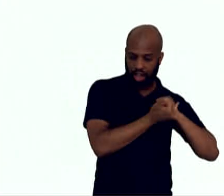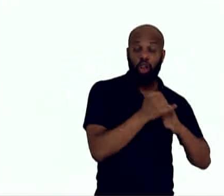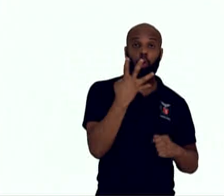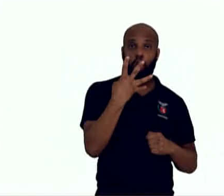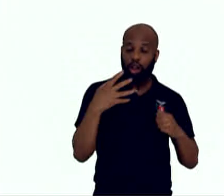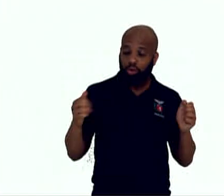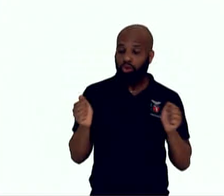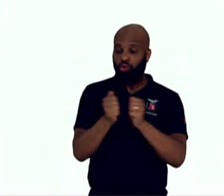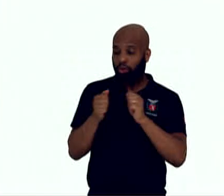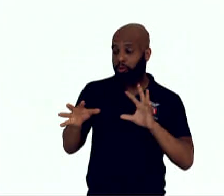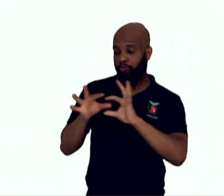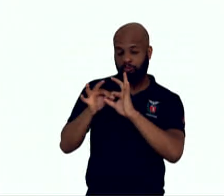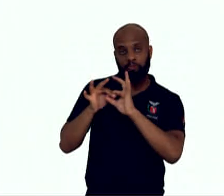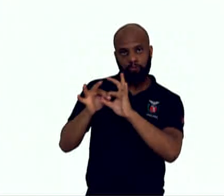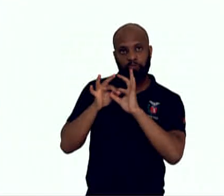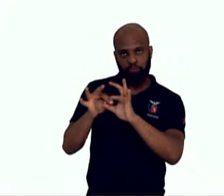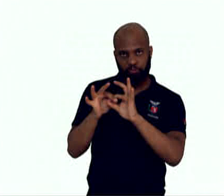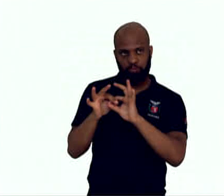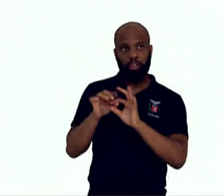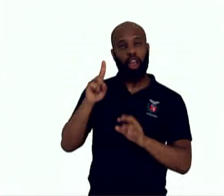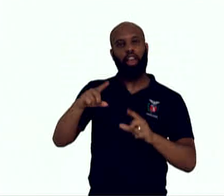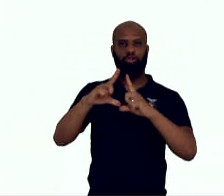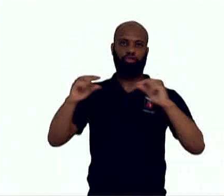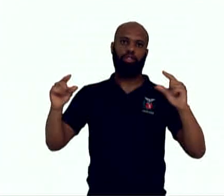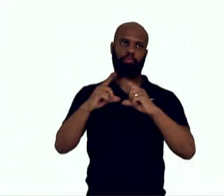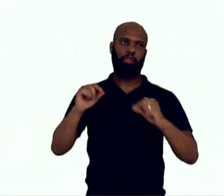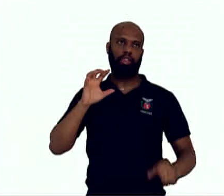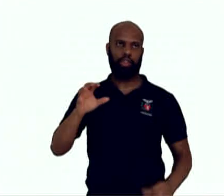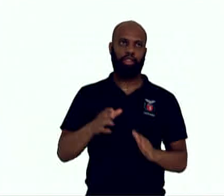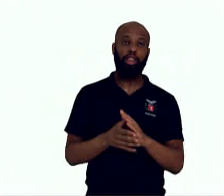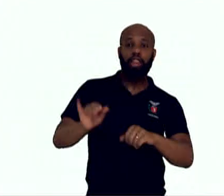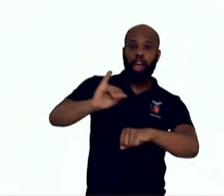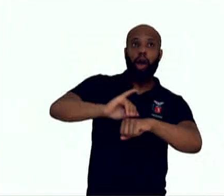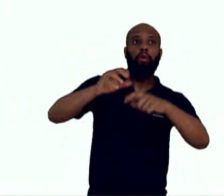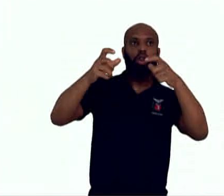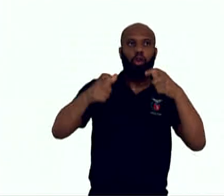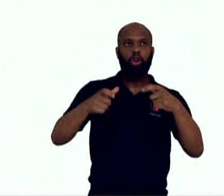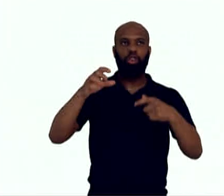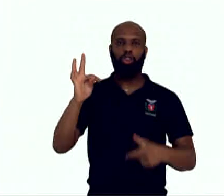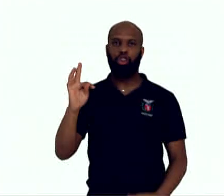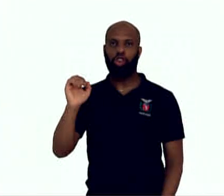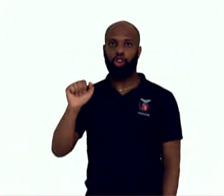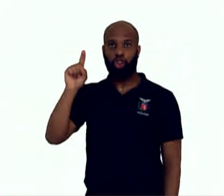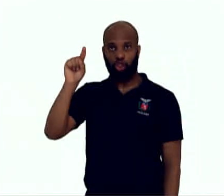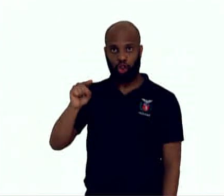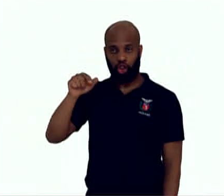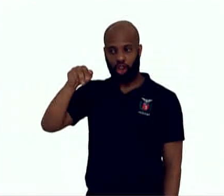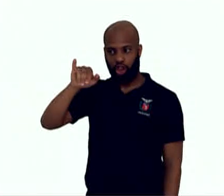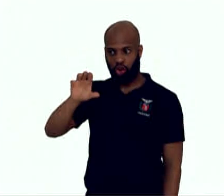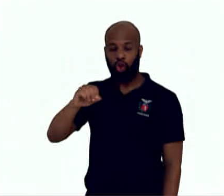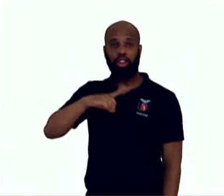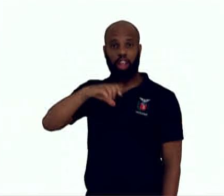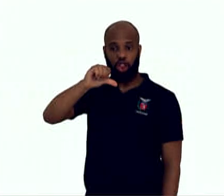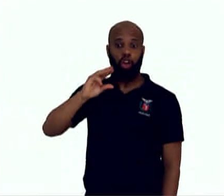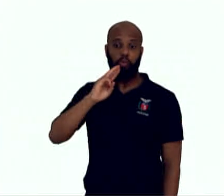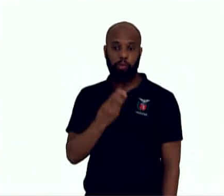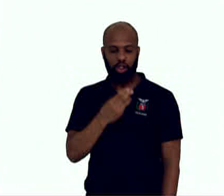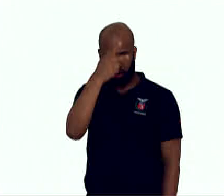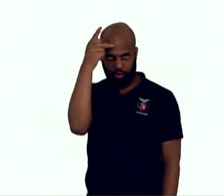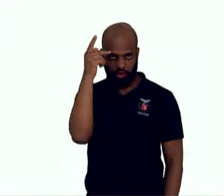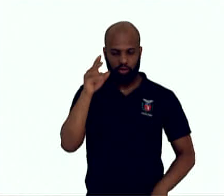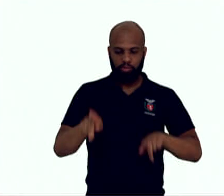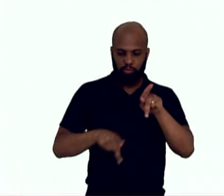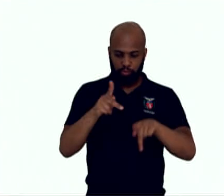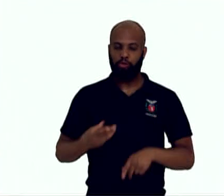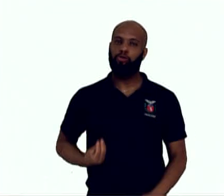que formam o que nós chamamos de Japão. A capital é Tóquio, com 9 milhões de pessoas, isso são os dados de